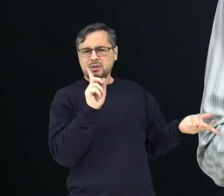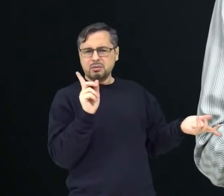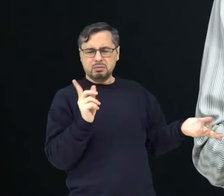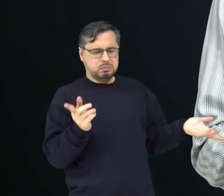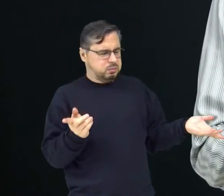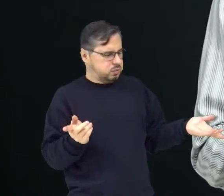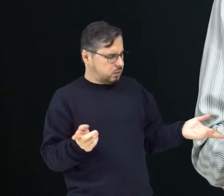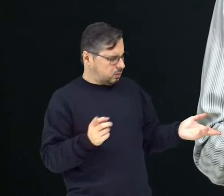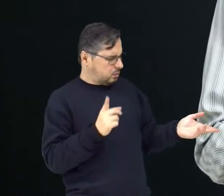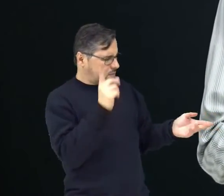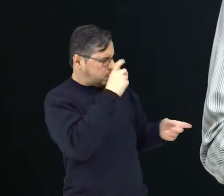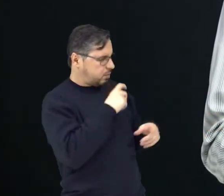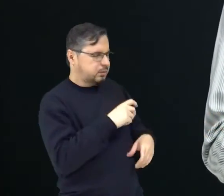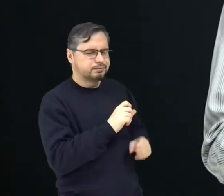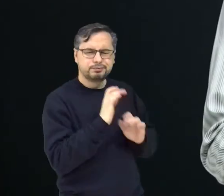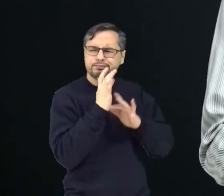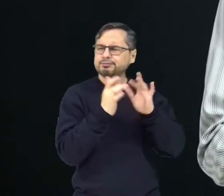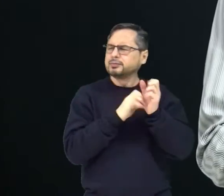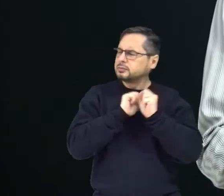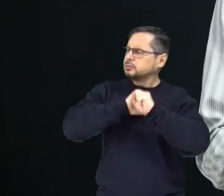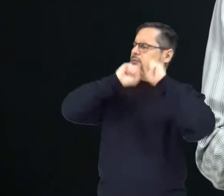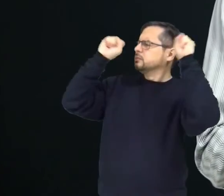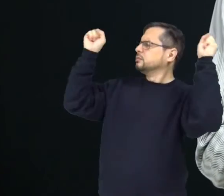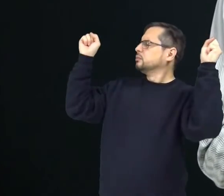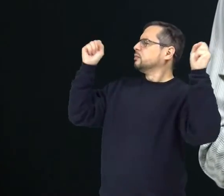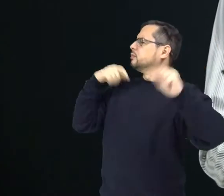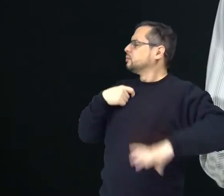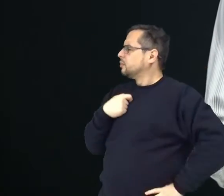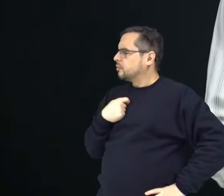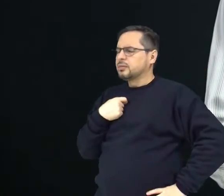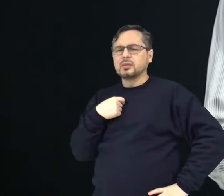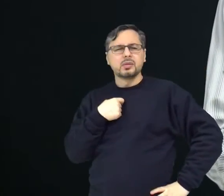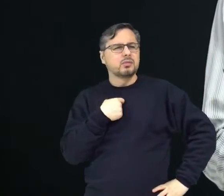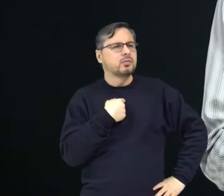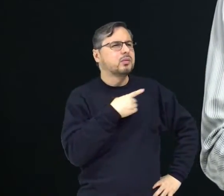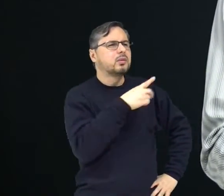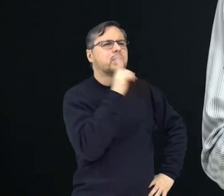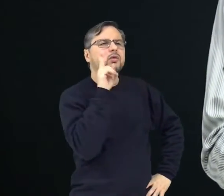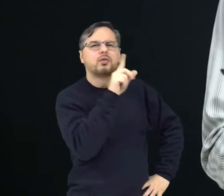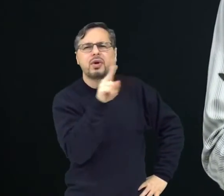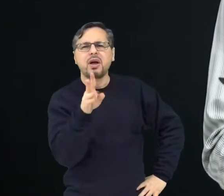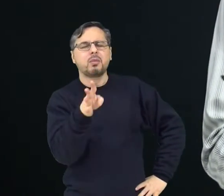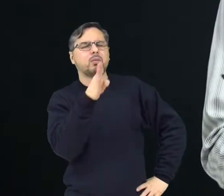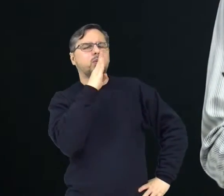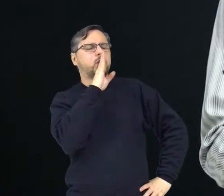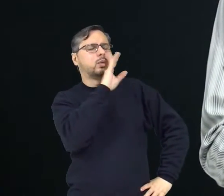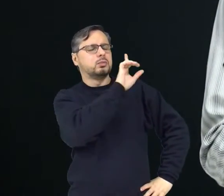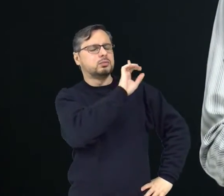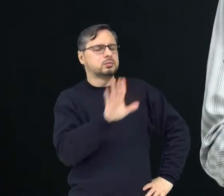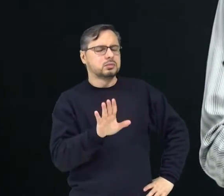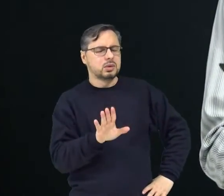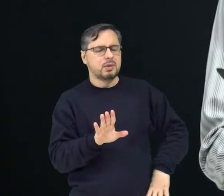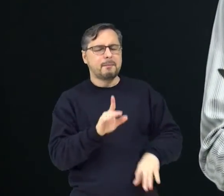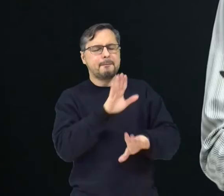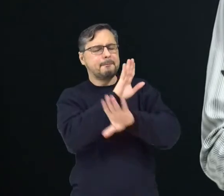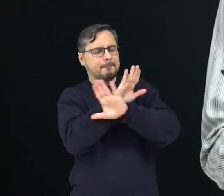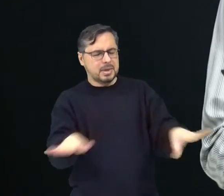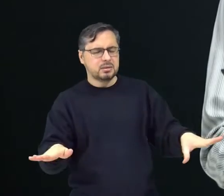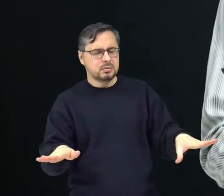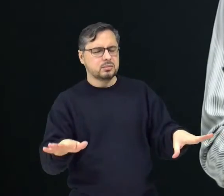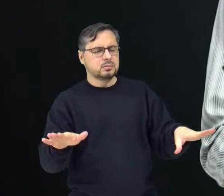E levantando-se, ele repreendeu o vento e disse ao mar: Cala-te,